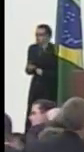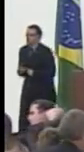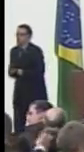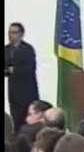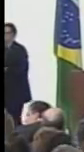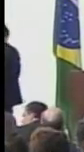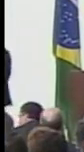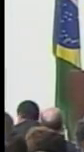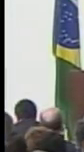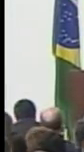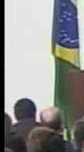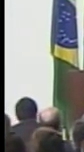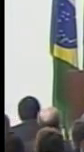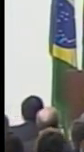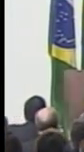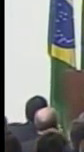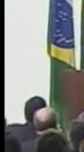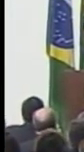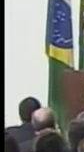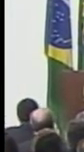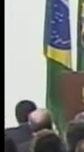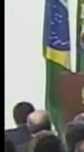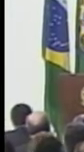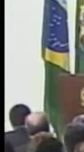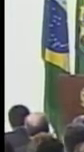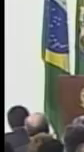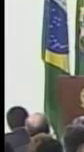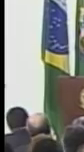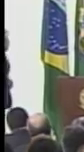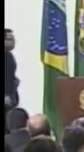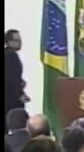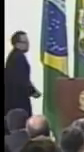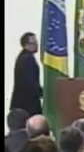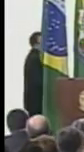Com a palavra, a senhora Presidenta da República.